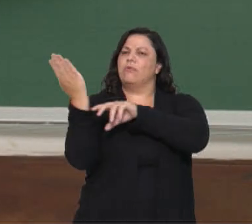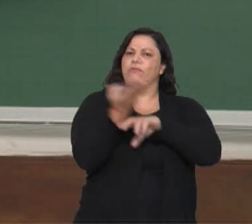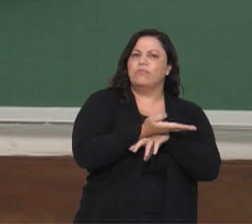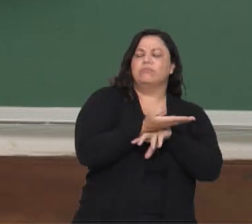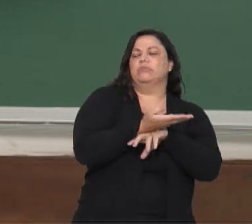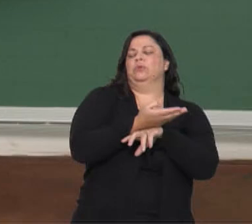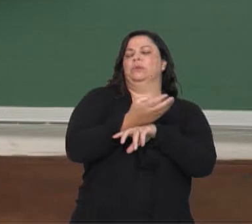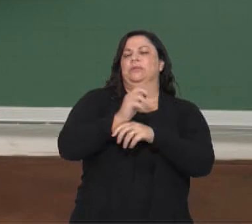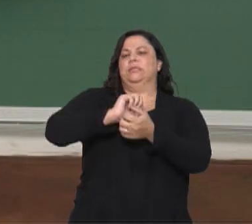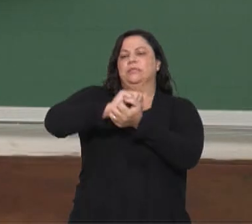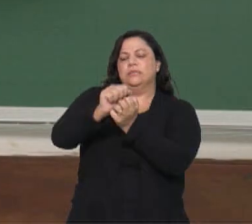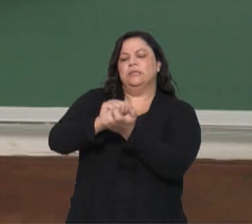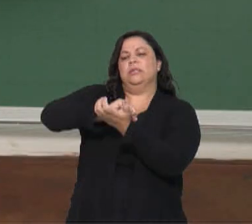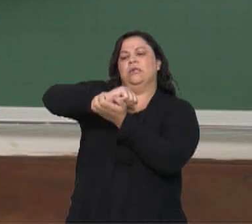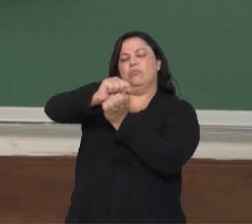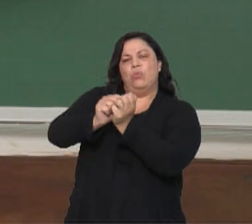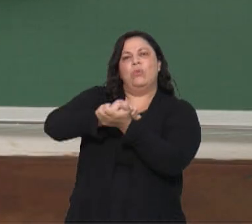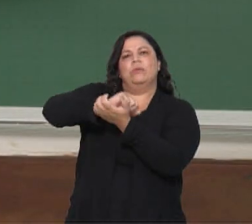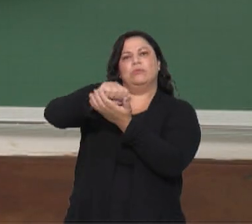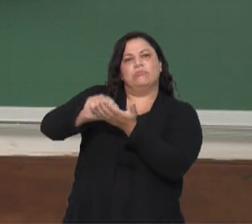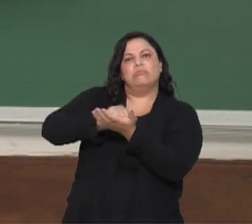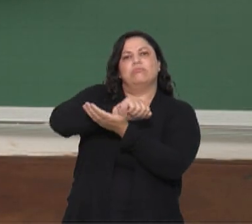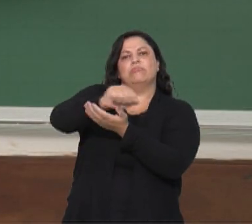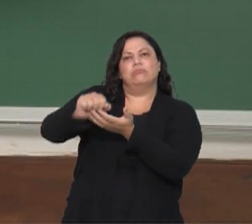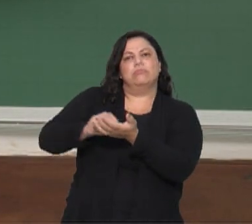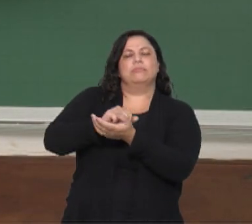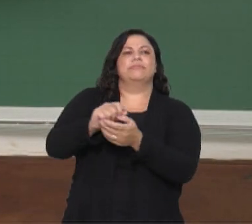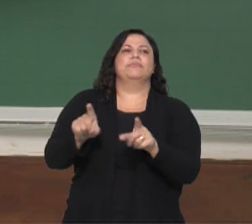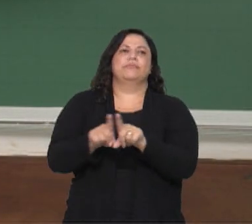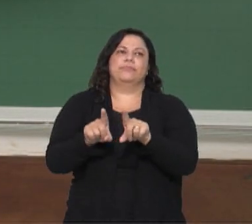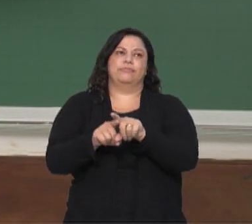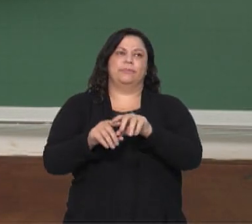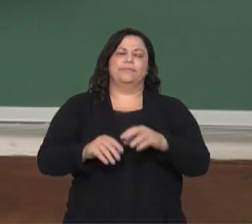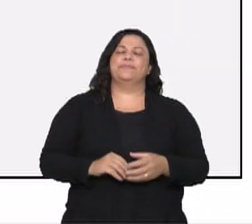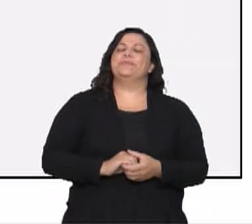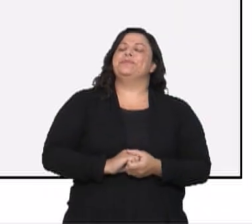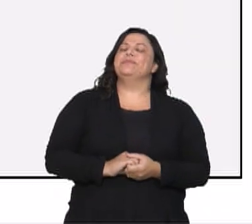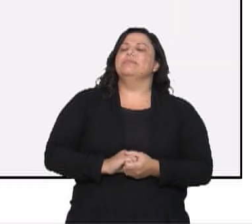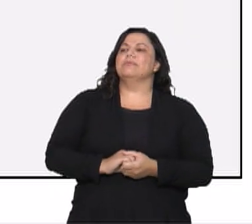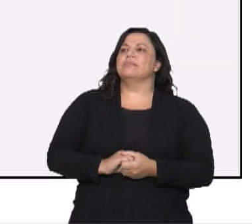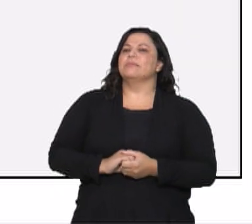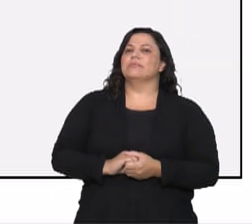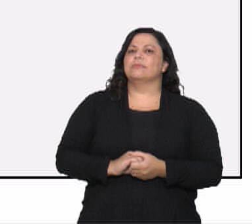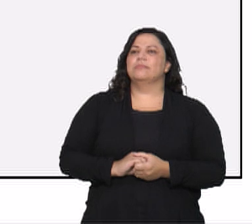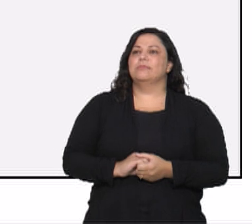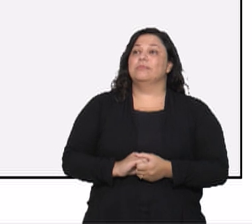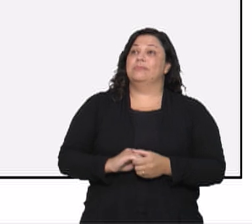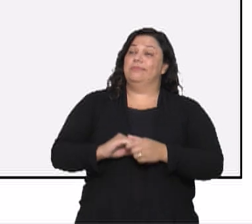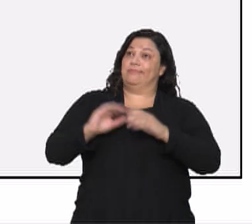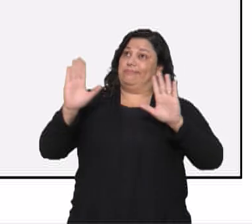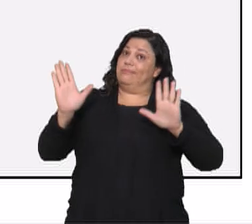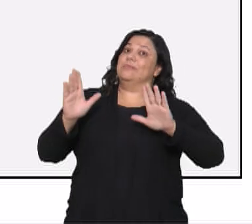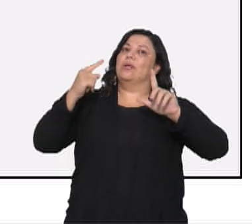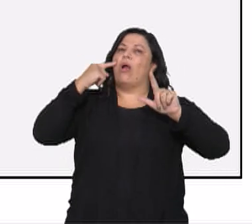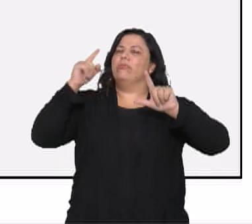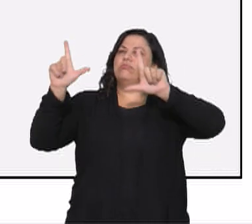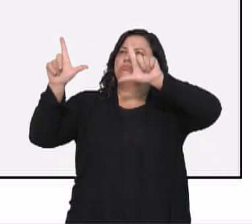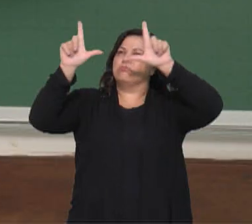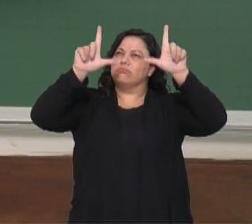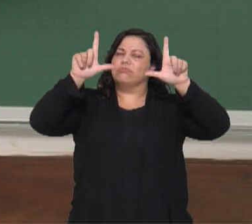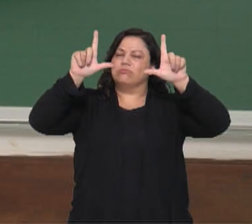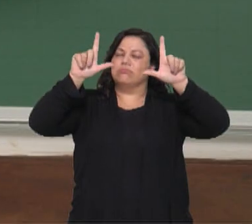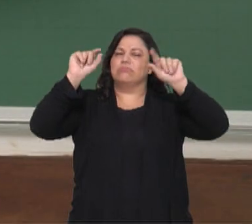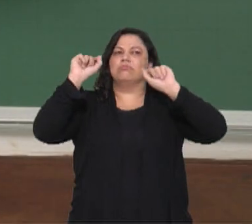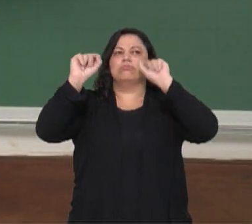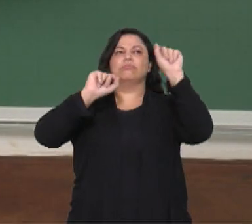agora, nos slides anteriores. Explosão demográfica. Cara, vocês vão curtir esse slide aqui. É